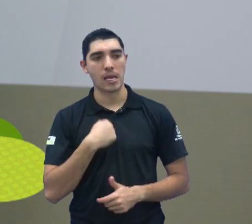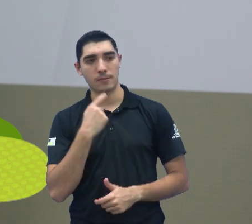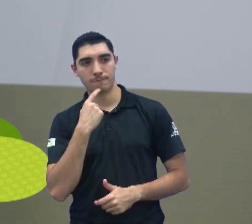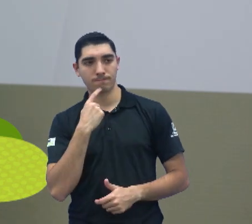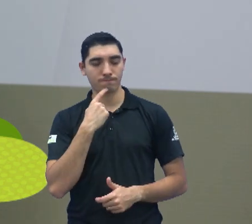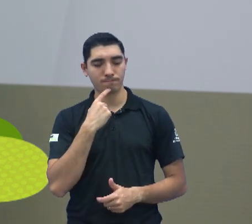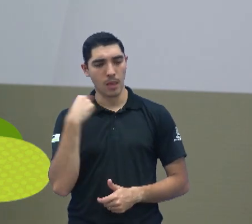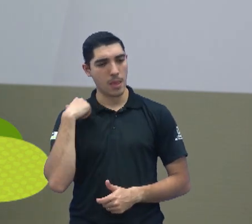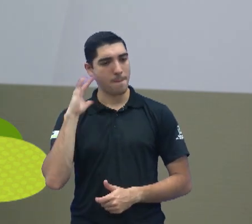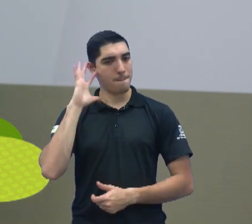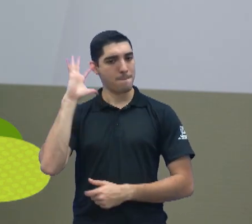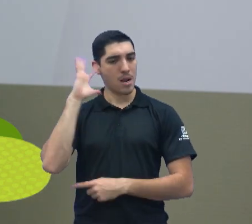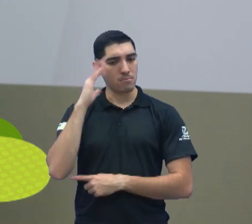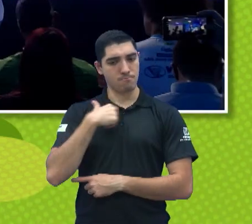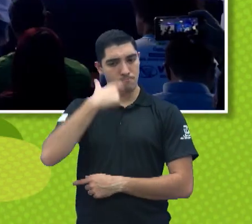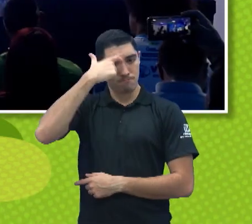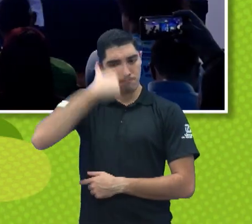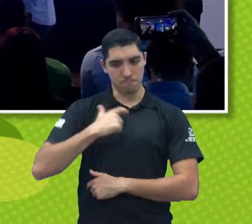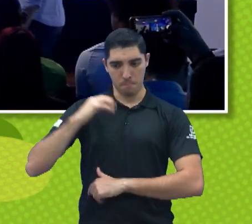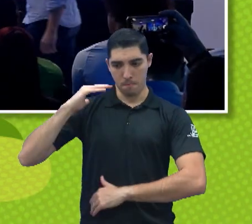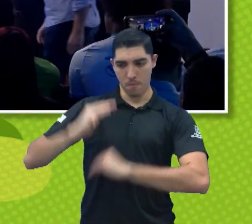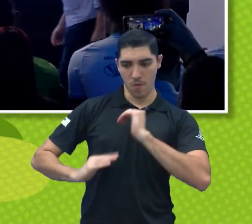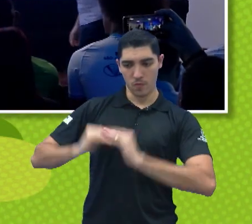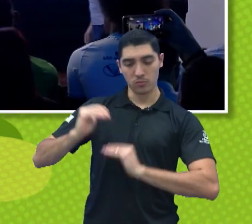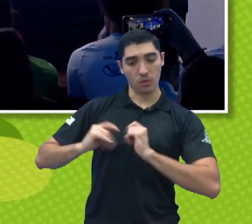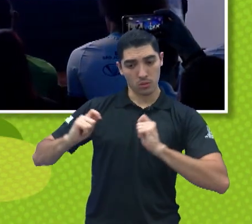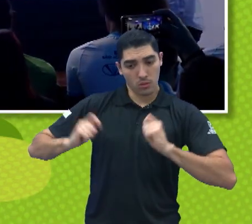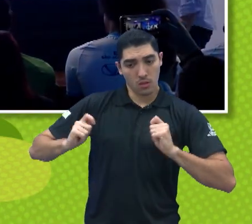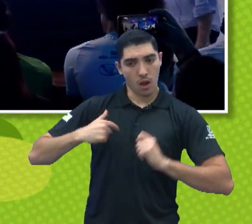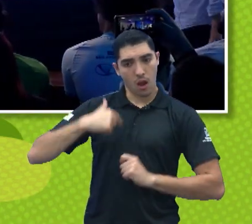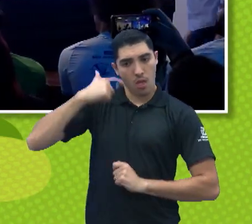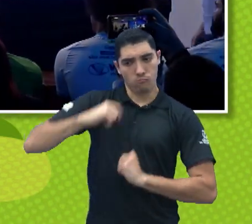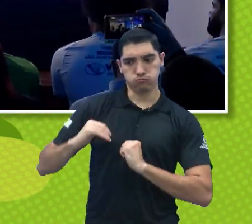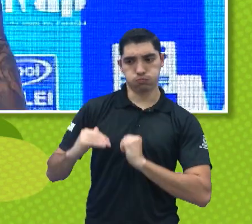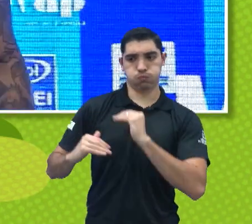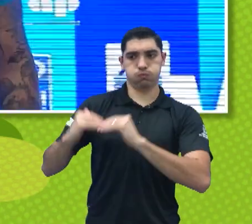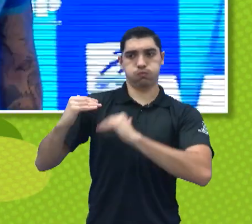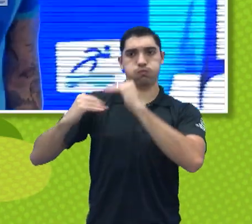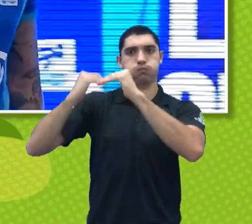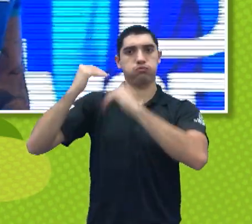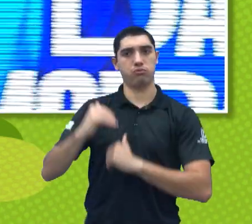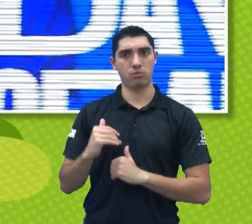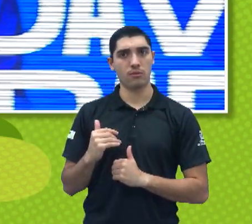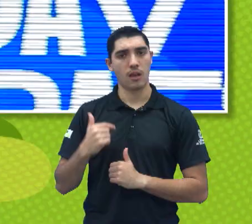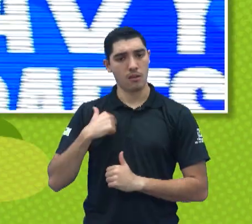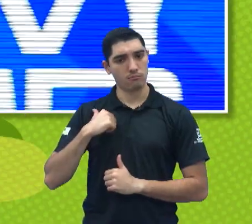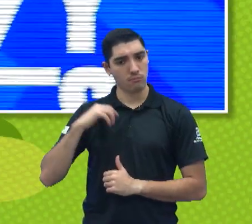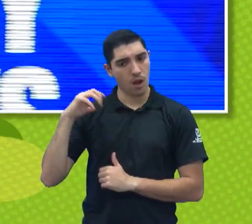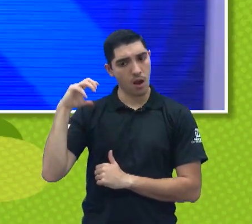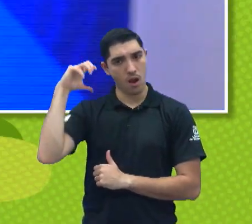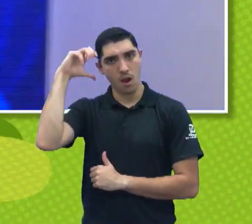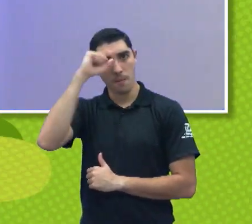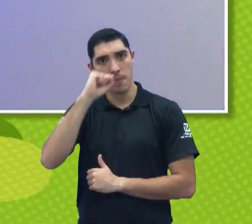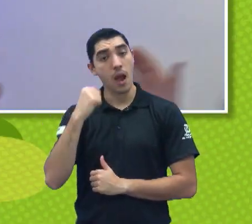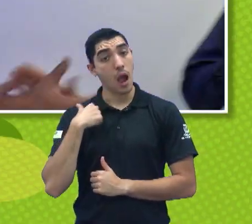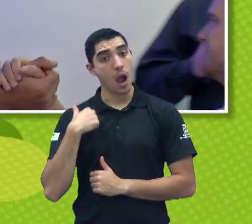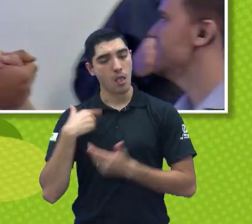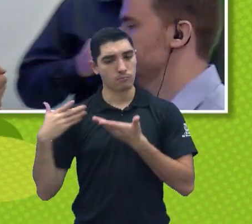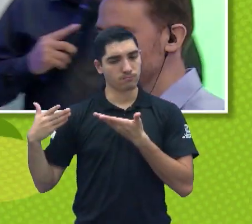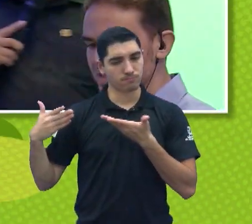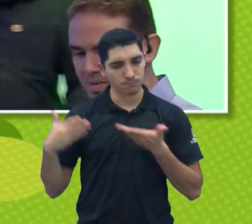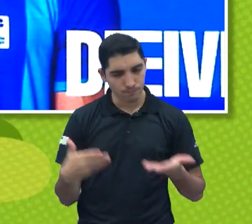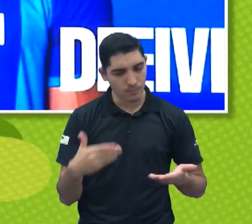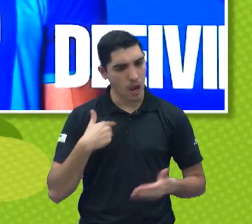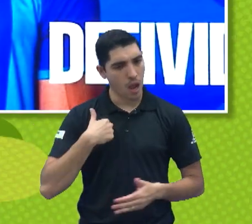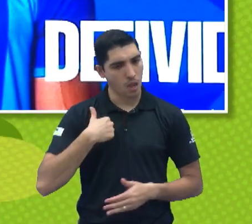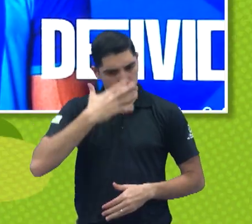possibilidade de crescimento profissional no sentido de aprendizado, não somente de função. Eu já vim para cá com a certeza de ser o técnico para a